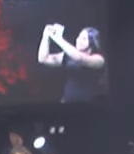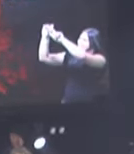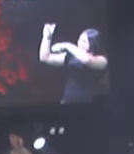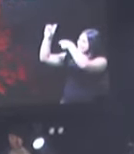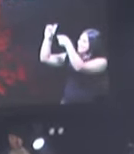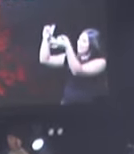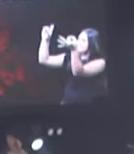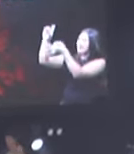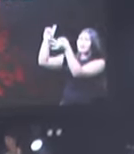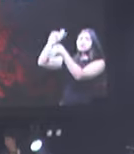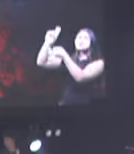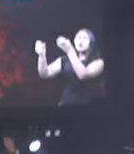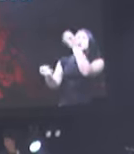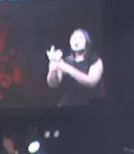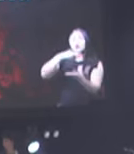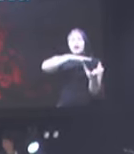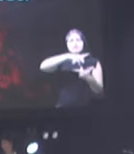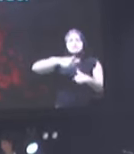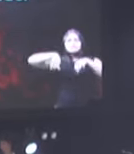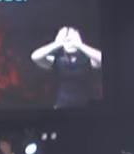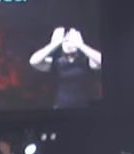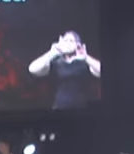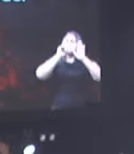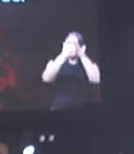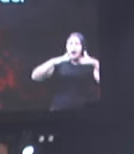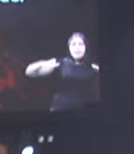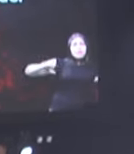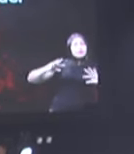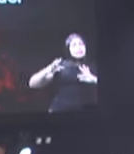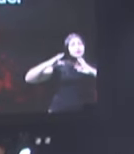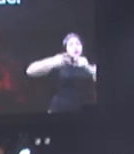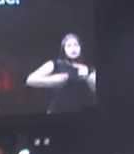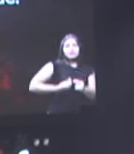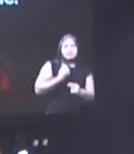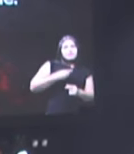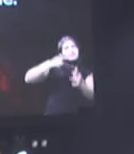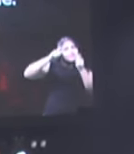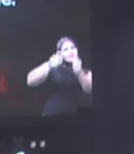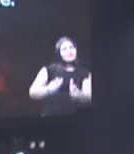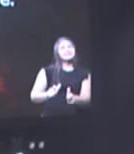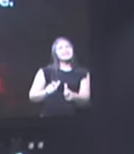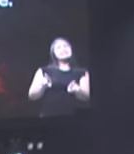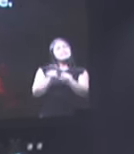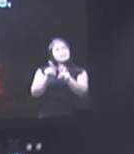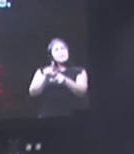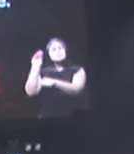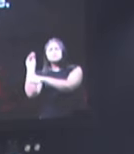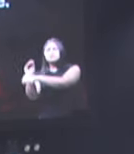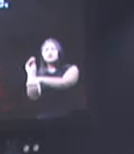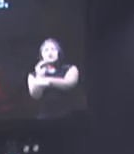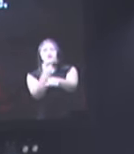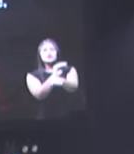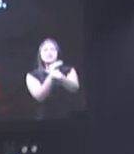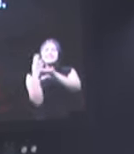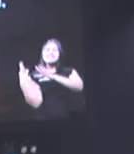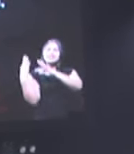que fez os céus e a terra, o mar e tudo o que neles há, e mantém para sempre a